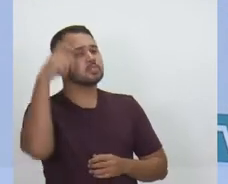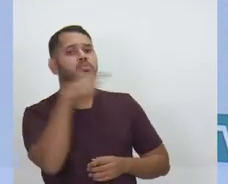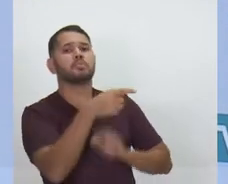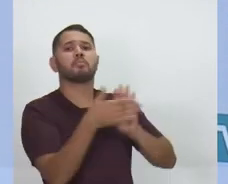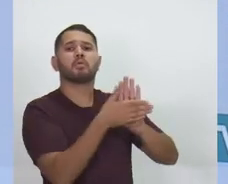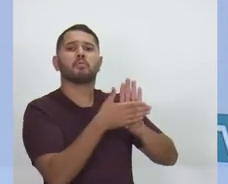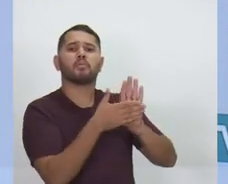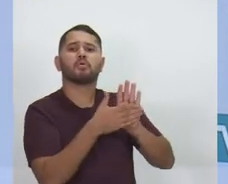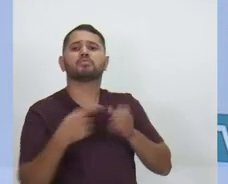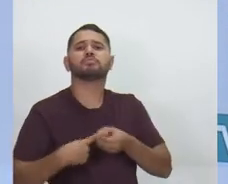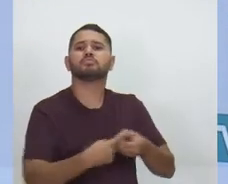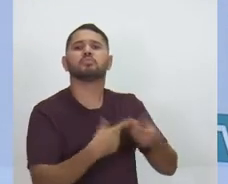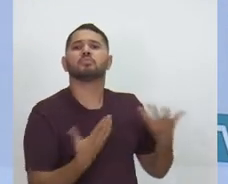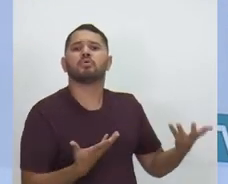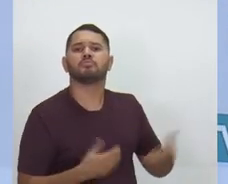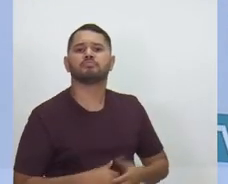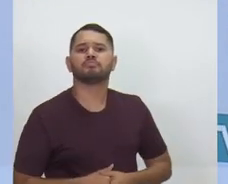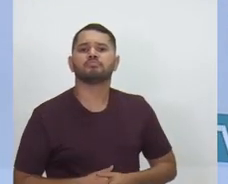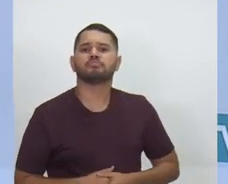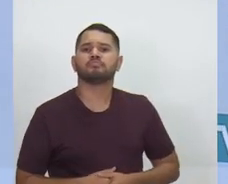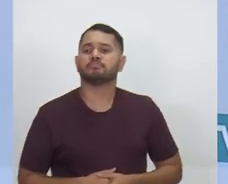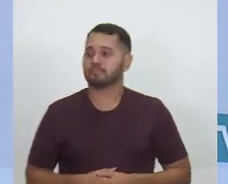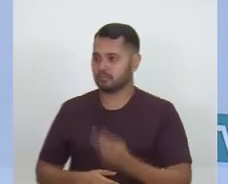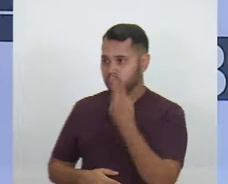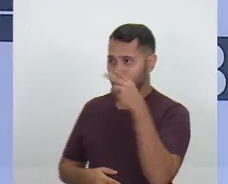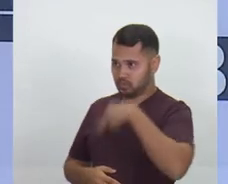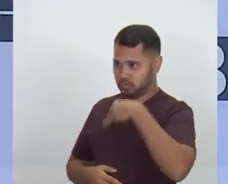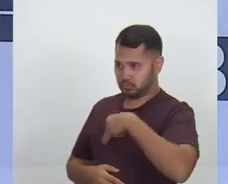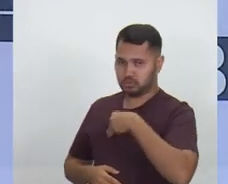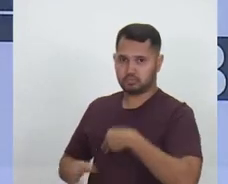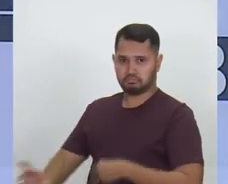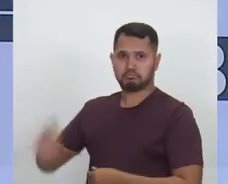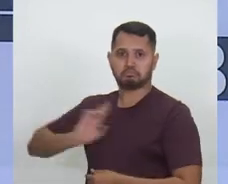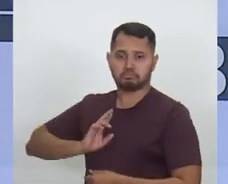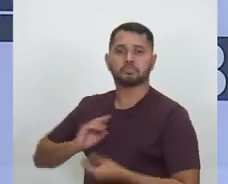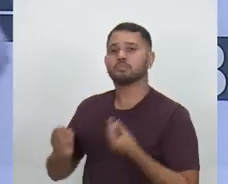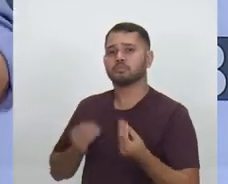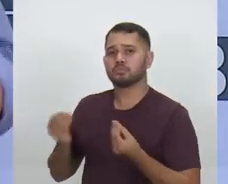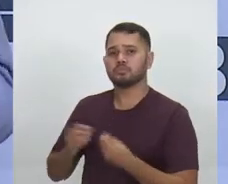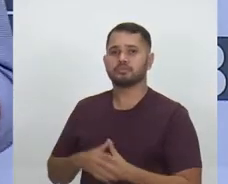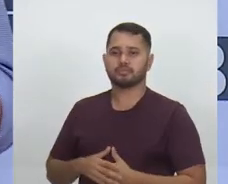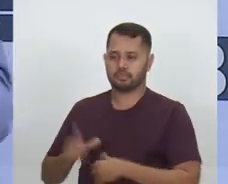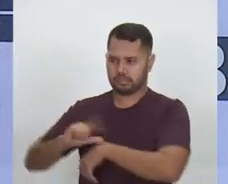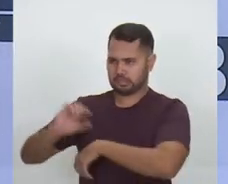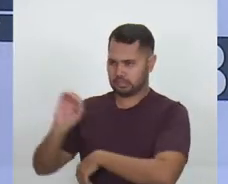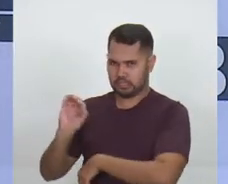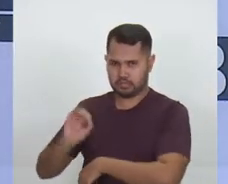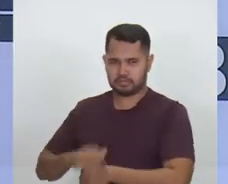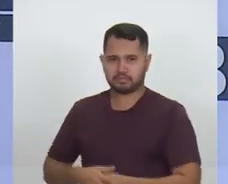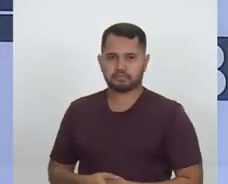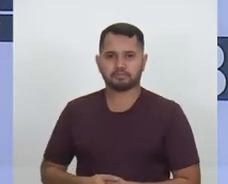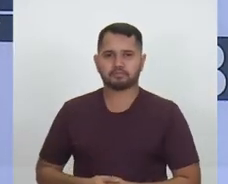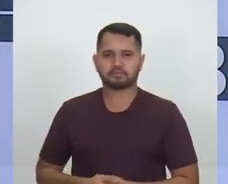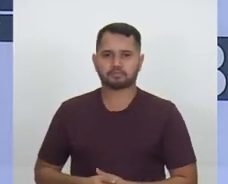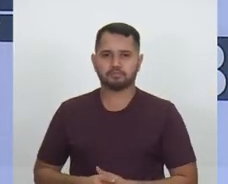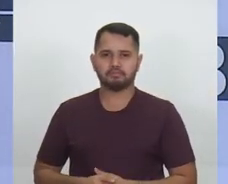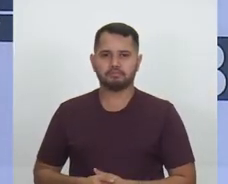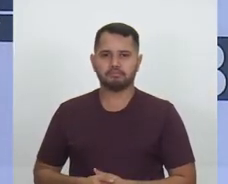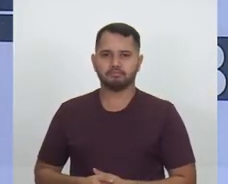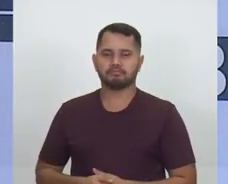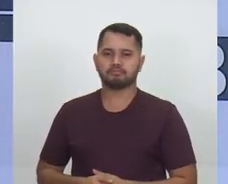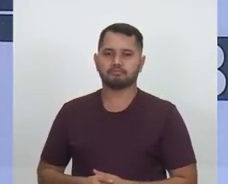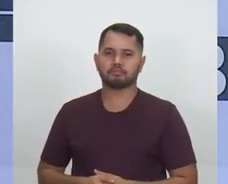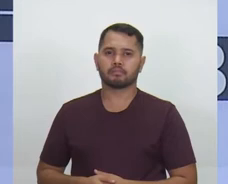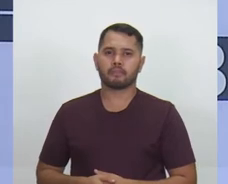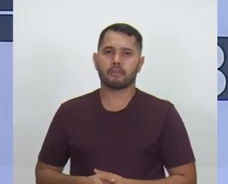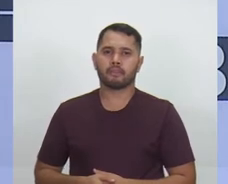do interior do estado dois minutos para a resposta vamos zerar o cronômetro lhe pois não